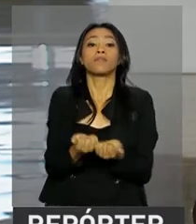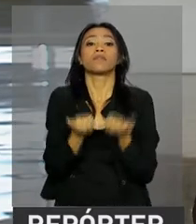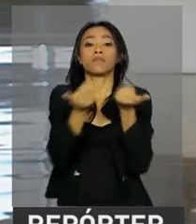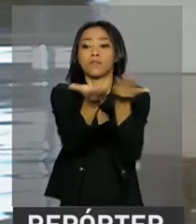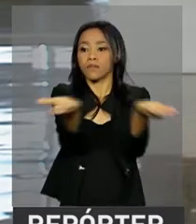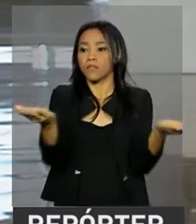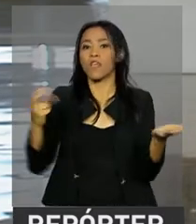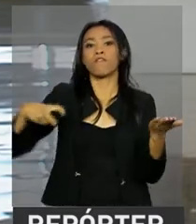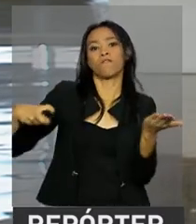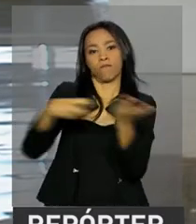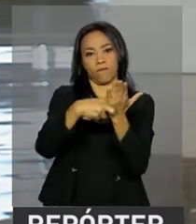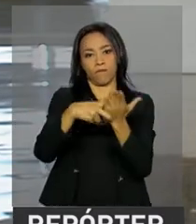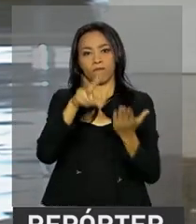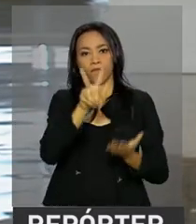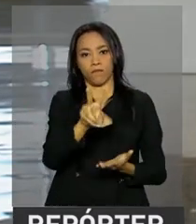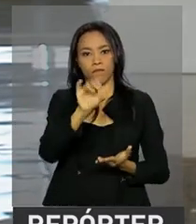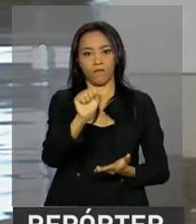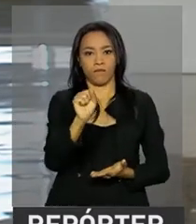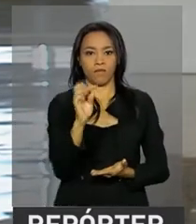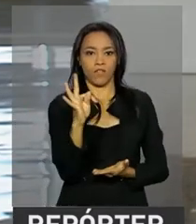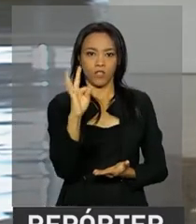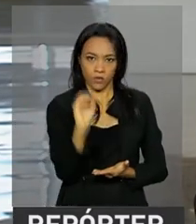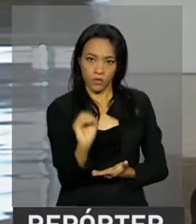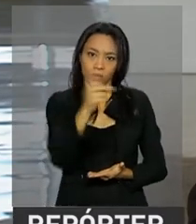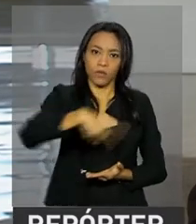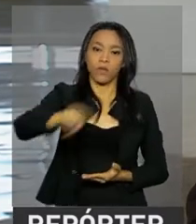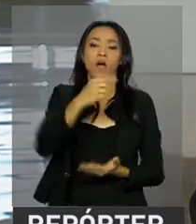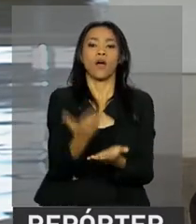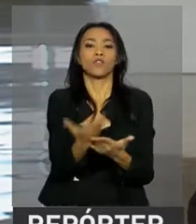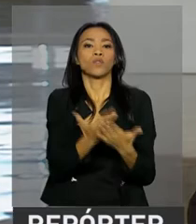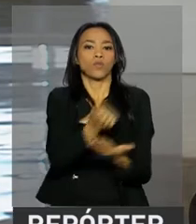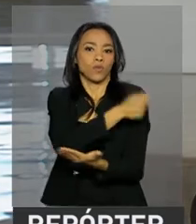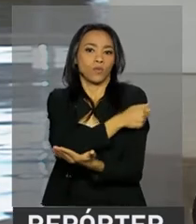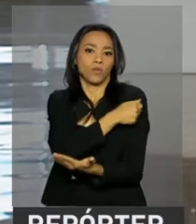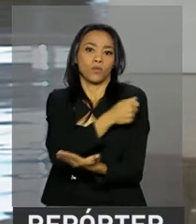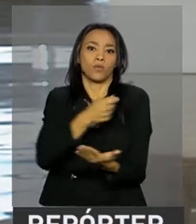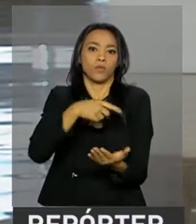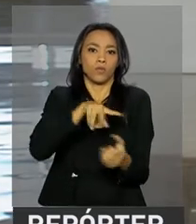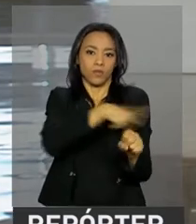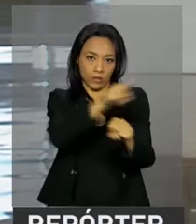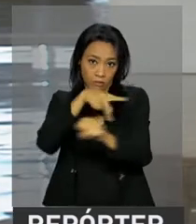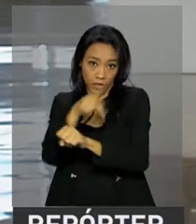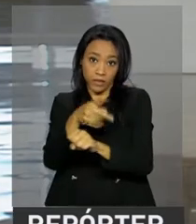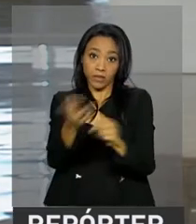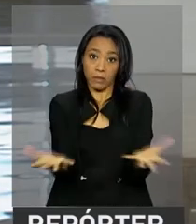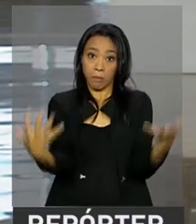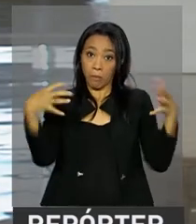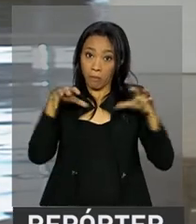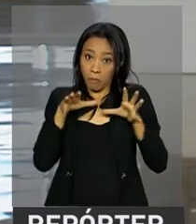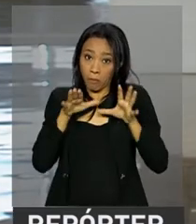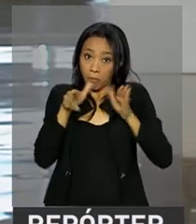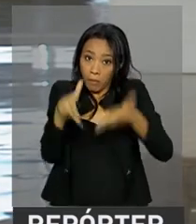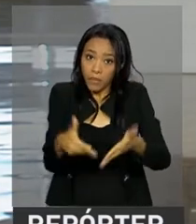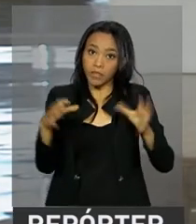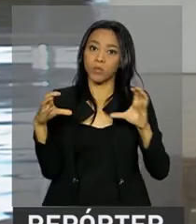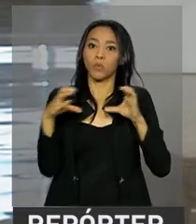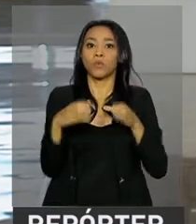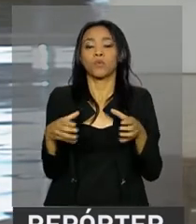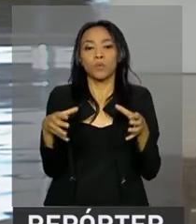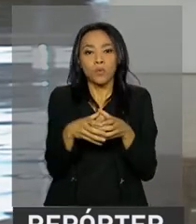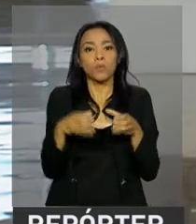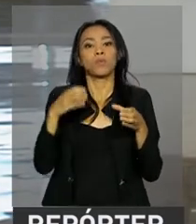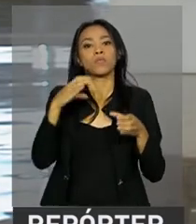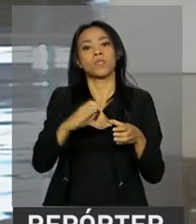para estudantes dos países membros países membros membro da cplp na prática esse acordo